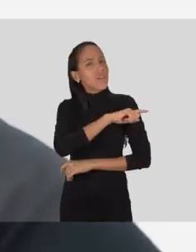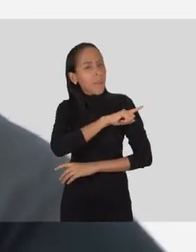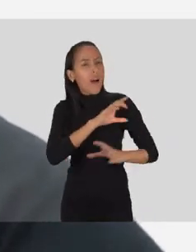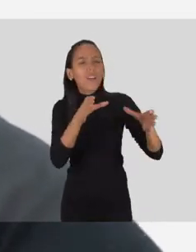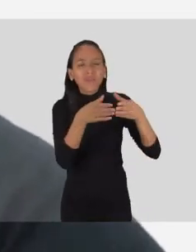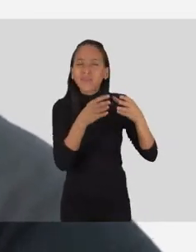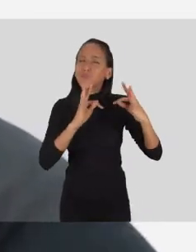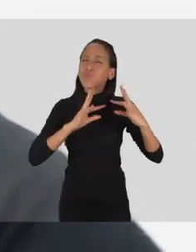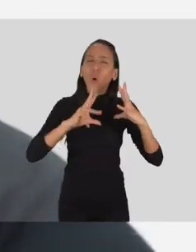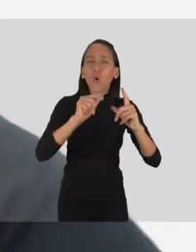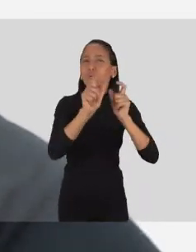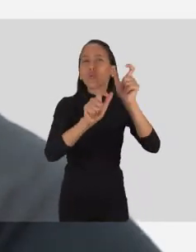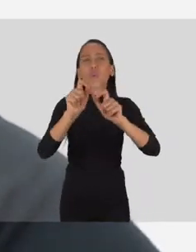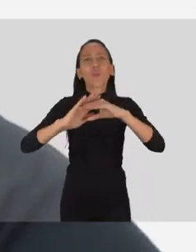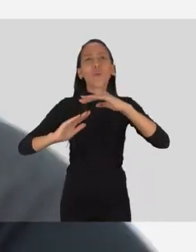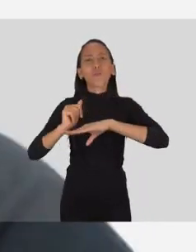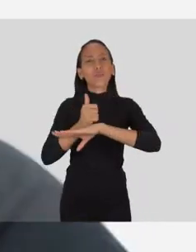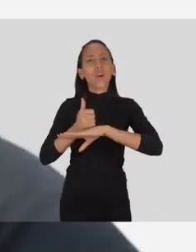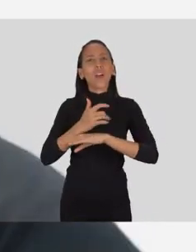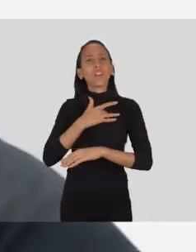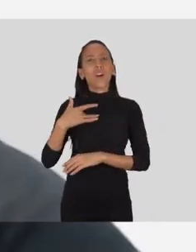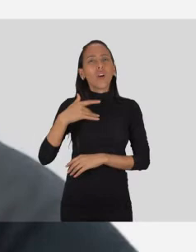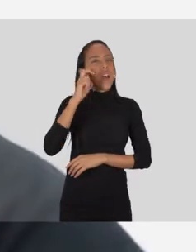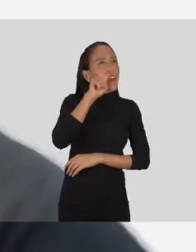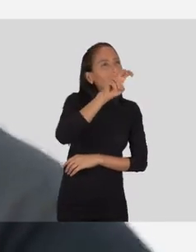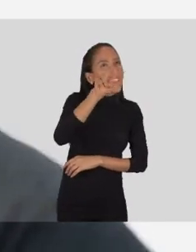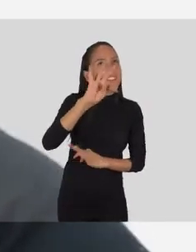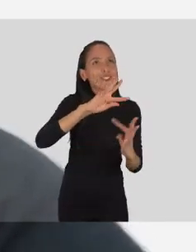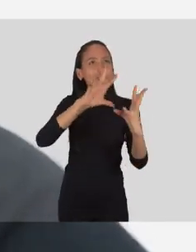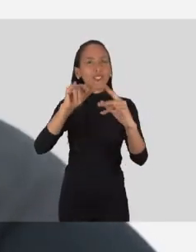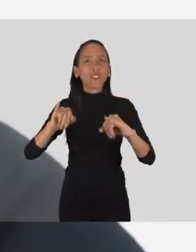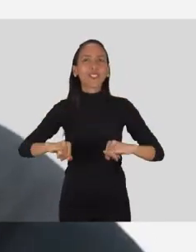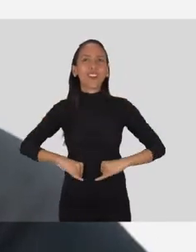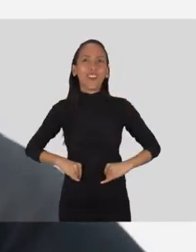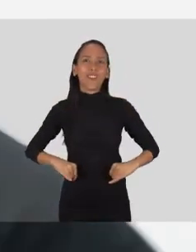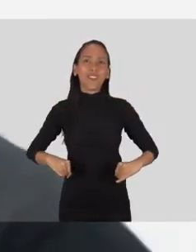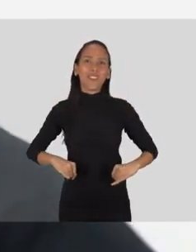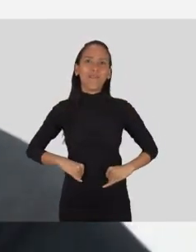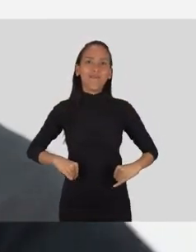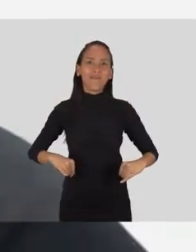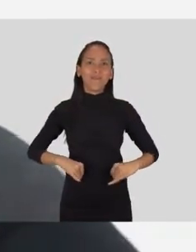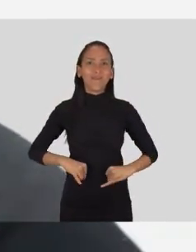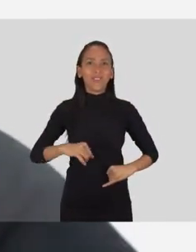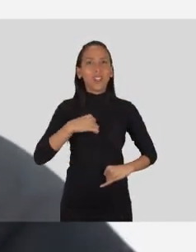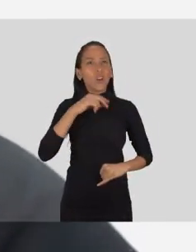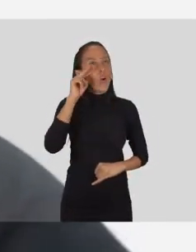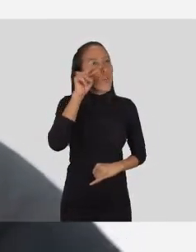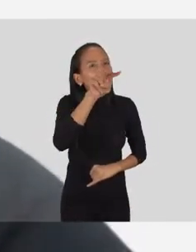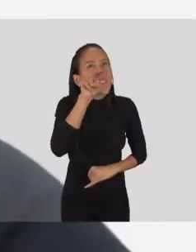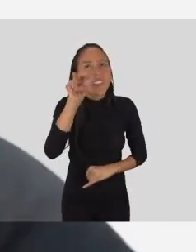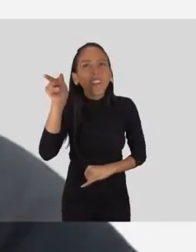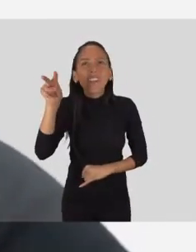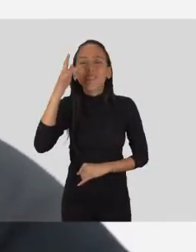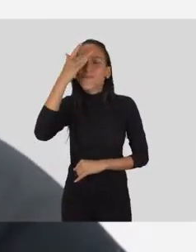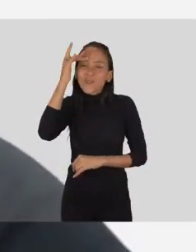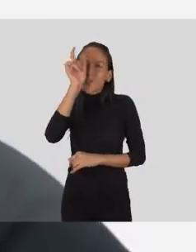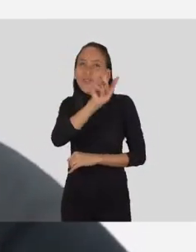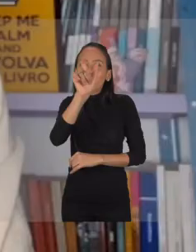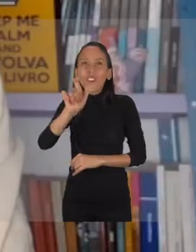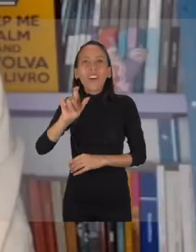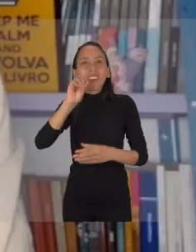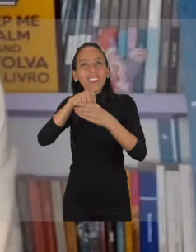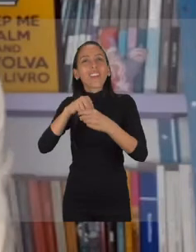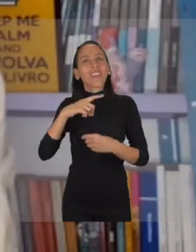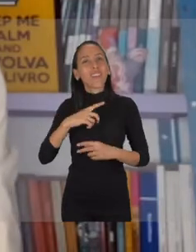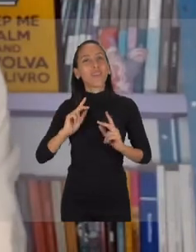A equipe inteira eu vi, na verdade, o sofrimento. eu vi a pessoa sendo pessoa, eu vi o ser